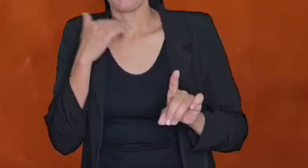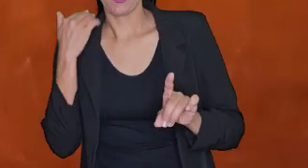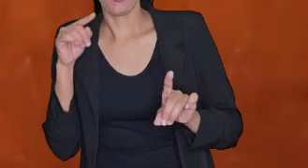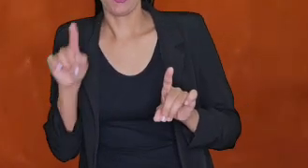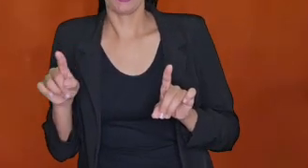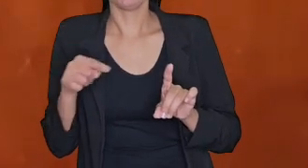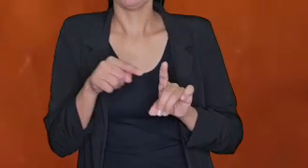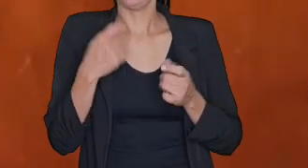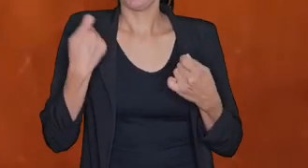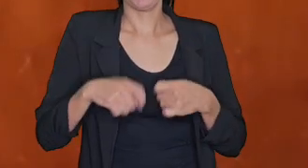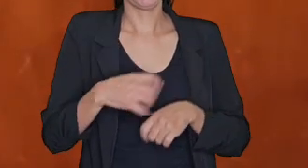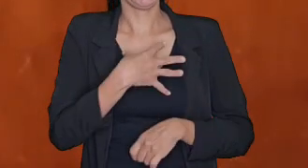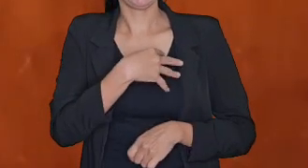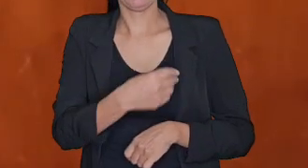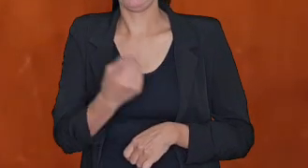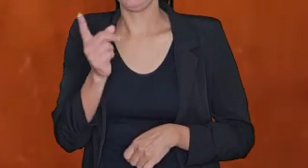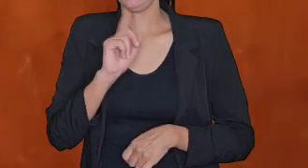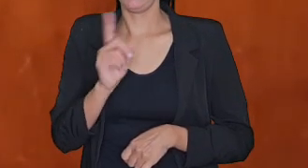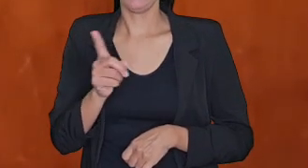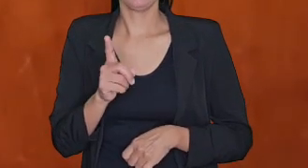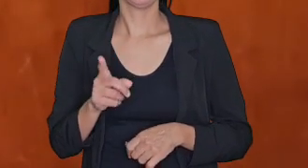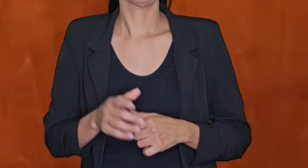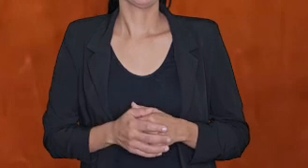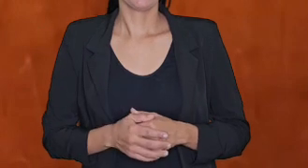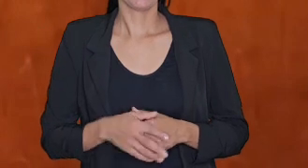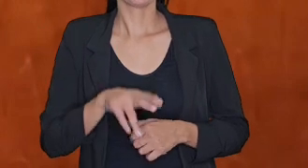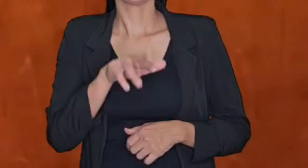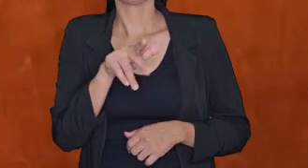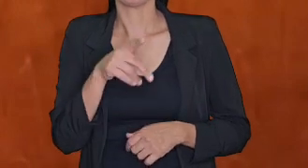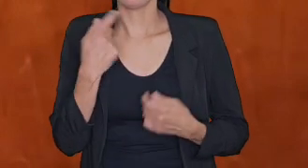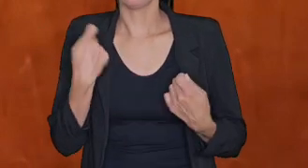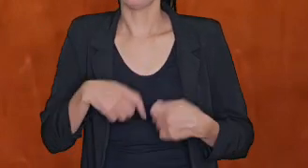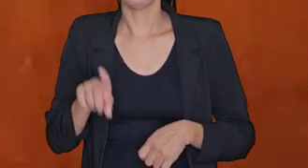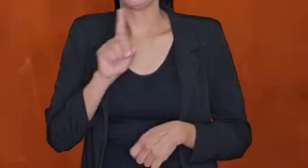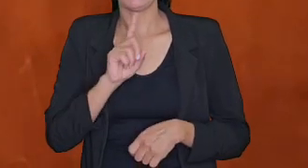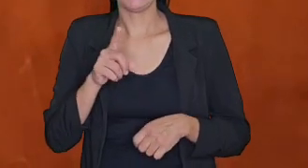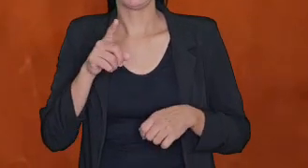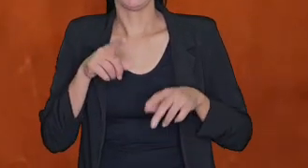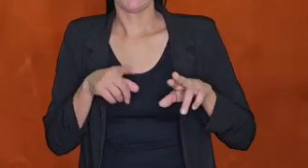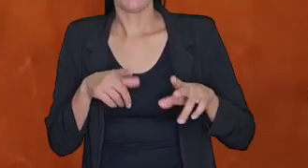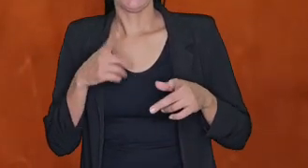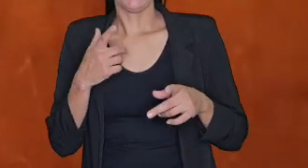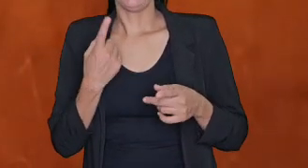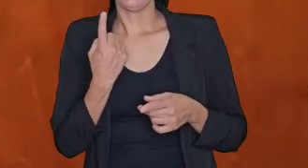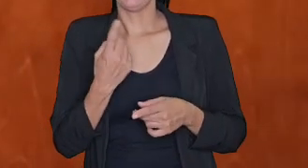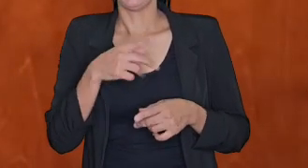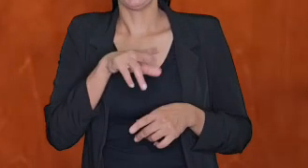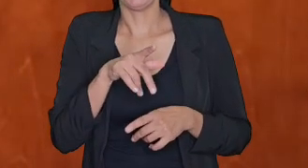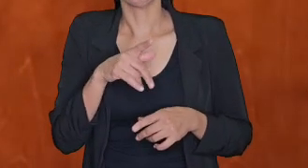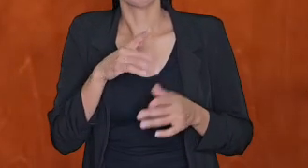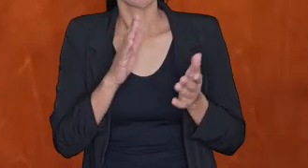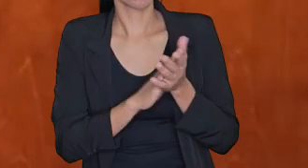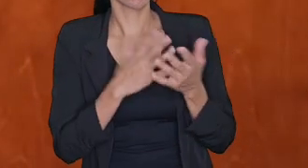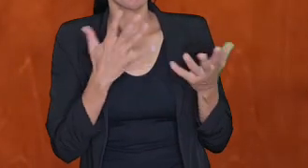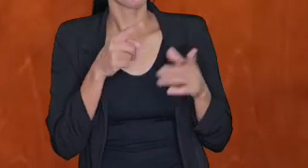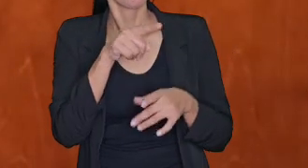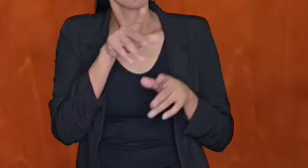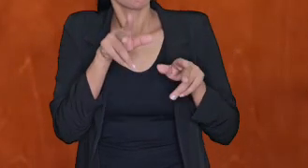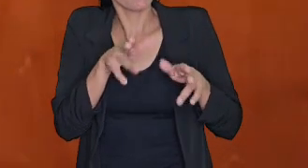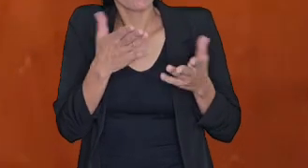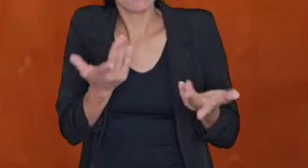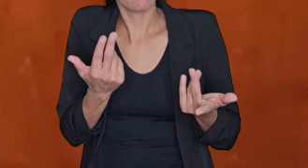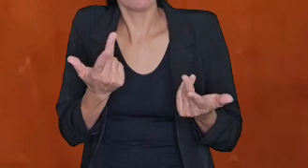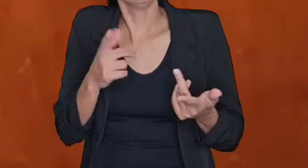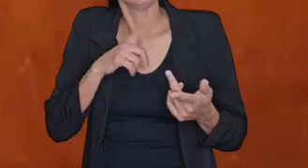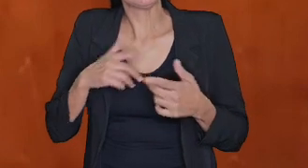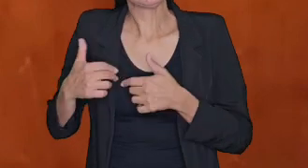pelo companheiro, aí, sem a necessidade de anuência dos herdeiros. Não, é de anuência dos irmãos. Dos irmãos, Porque o herdeiro é